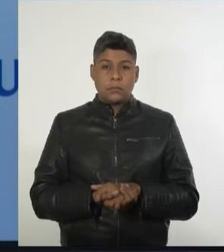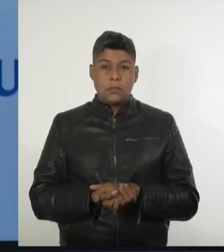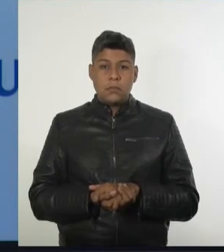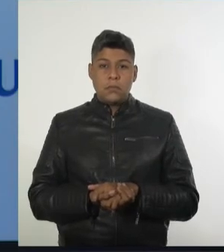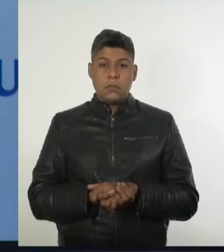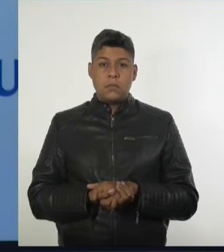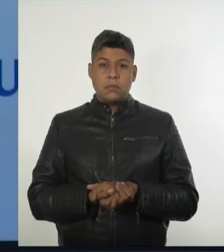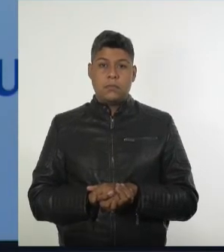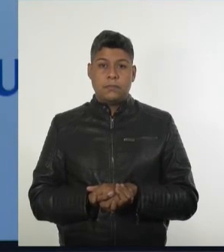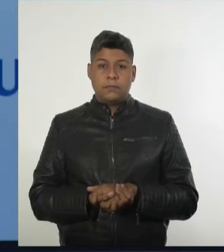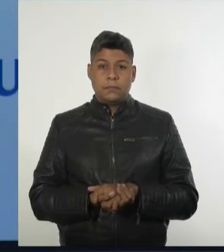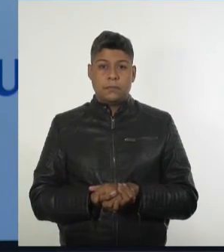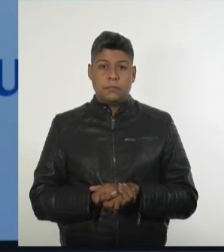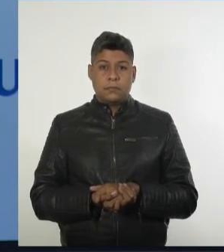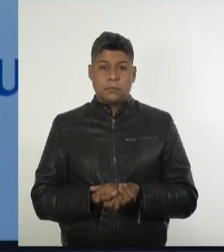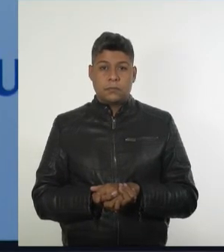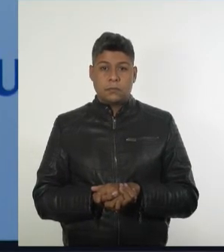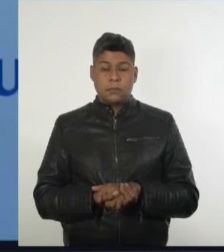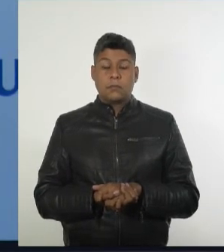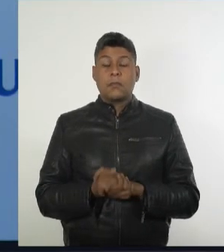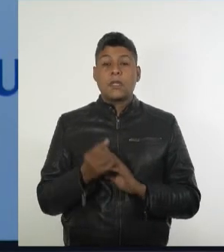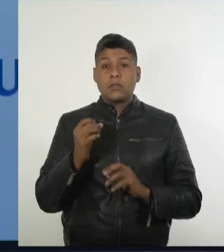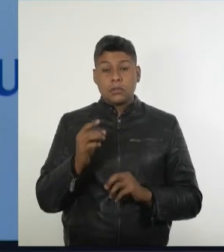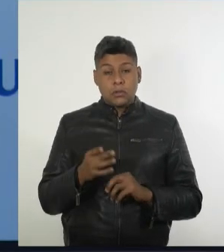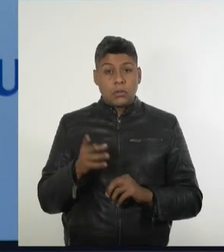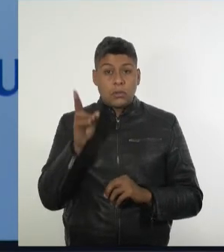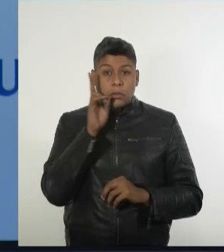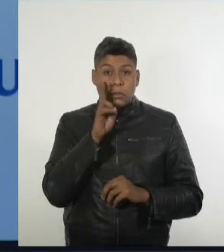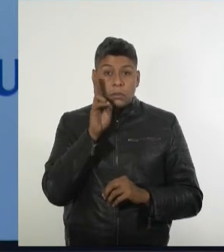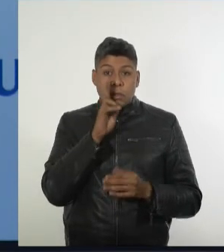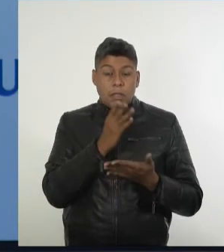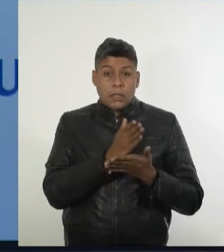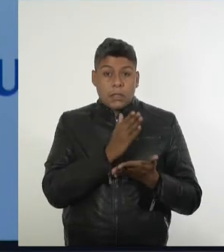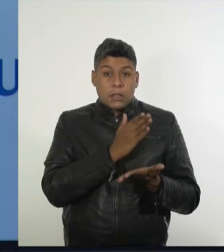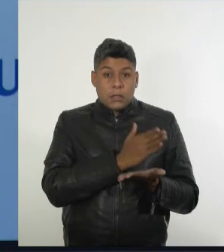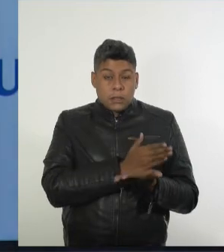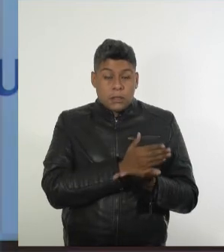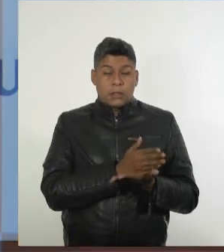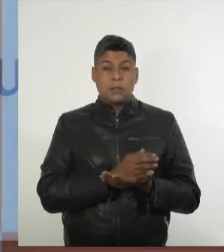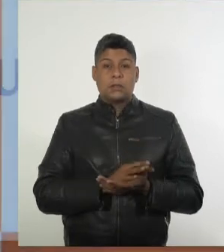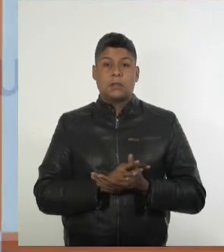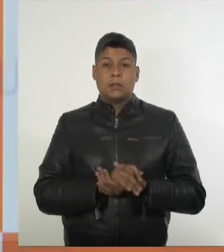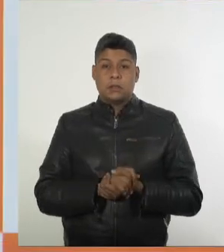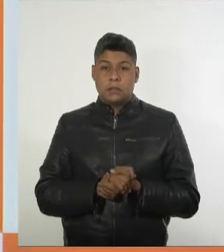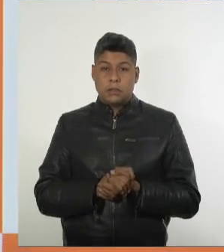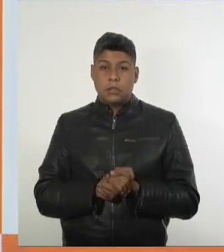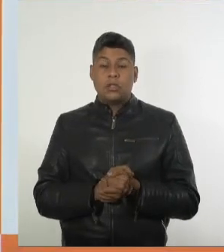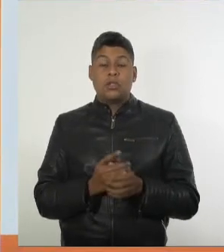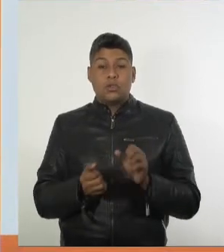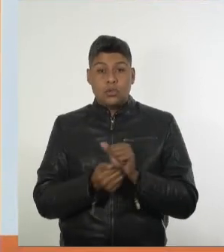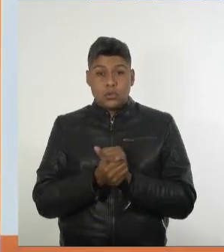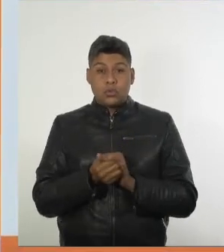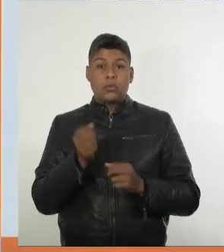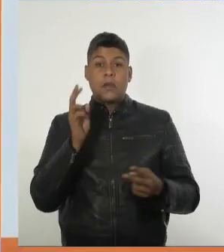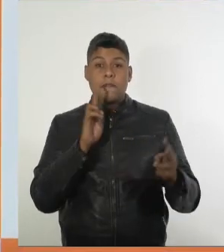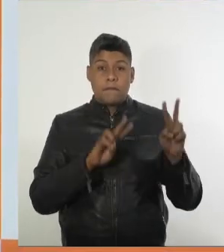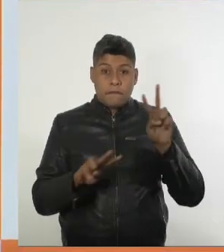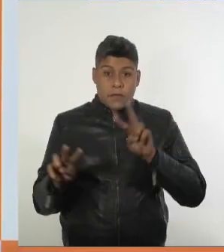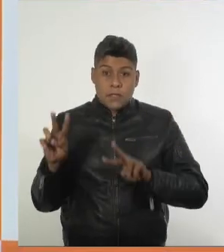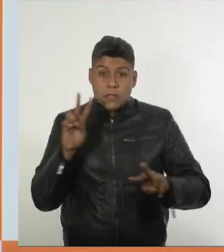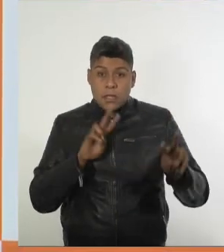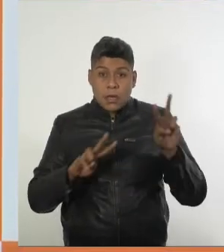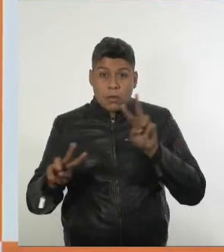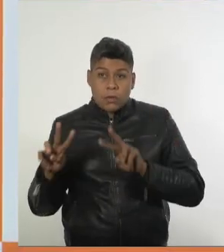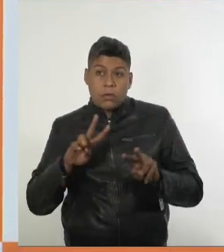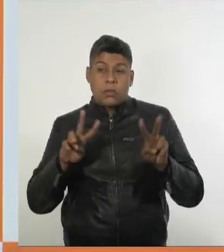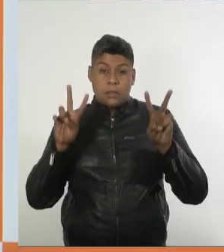Olha, posso passar para o secretário, mas se eu fazer uma observação antes do secretário Edson colocar com a visão